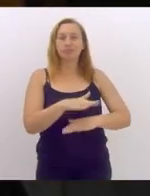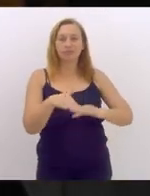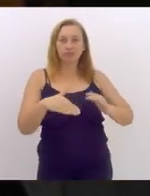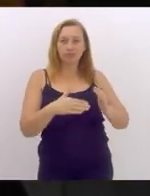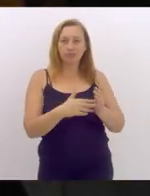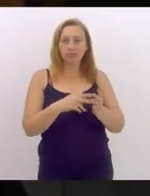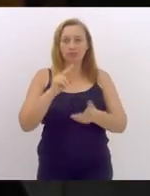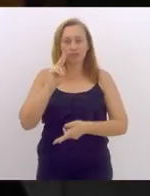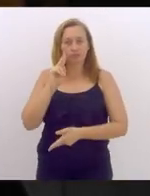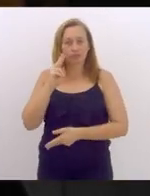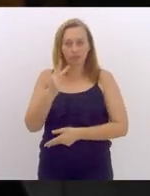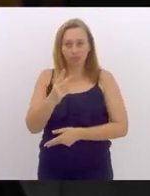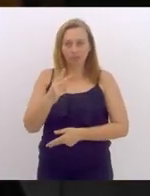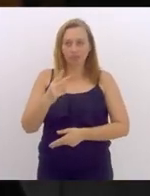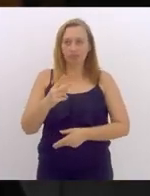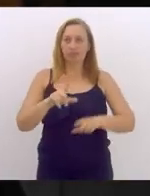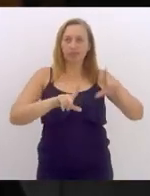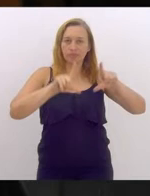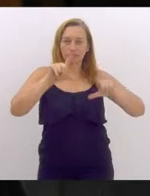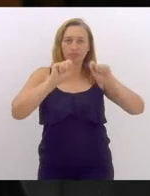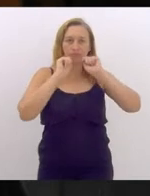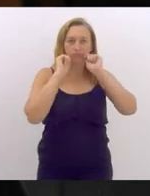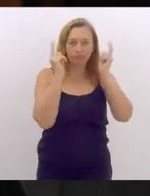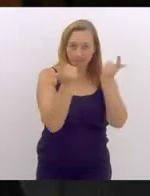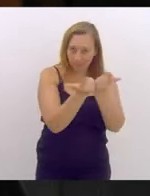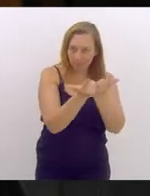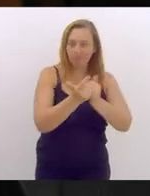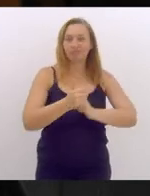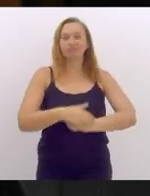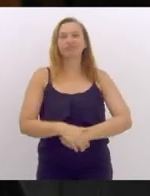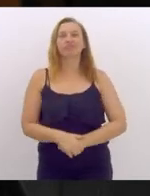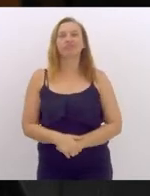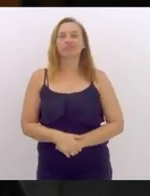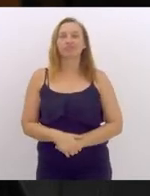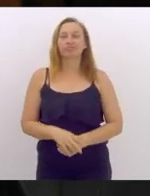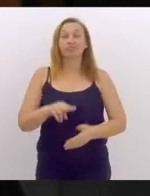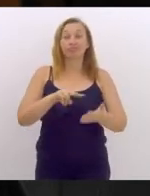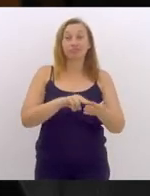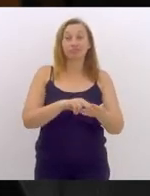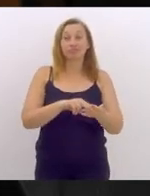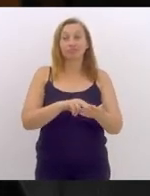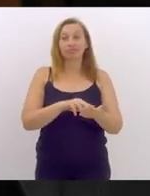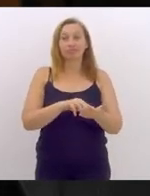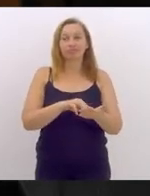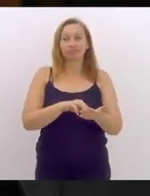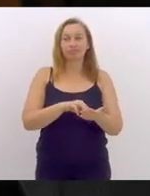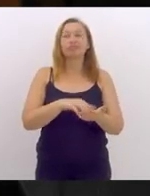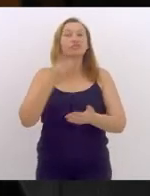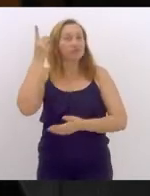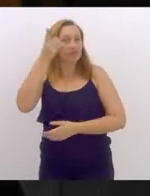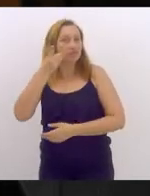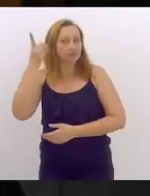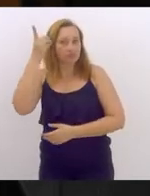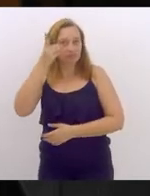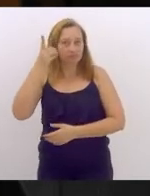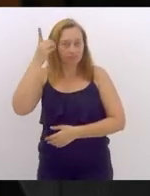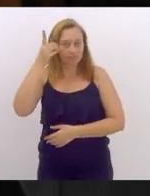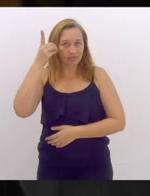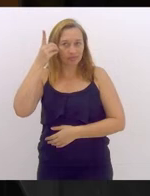telespectadores da TV alerj senhoras e senhores deputados